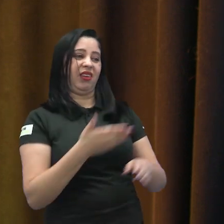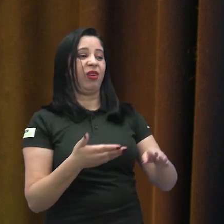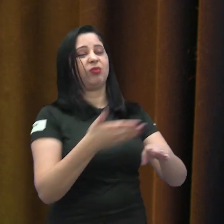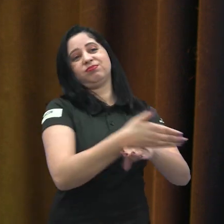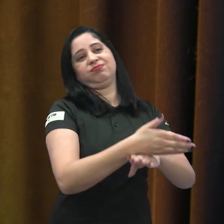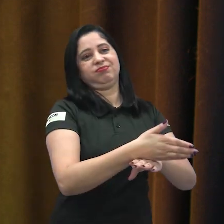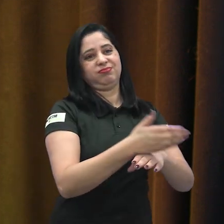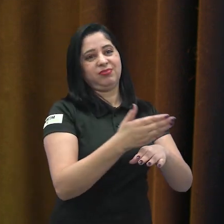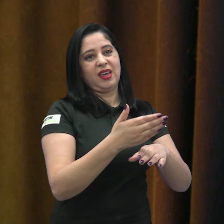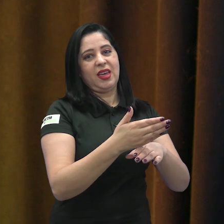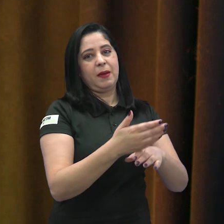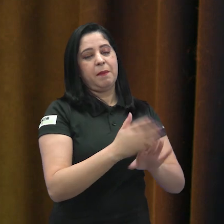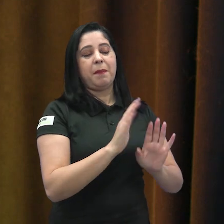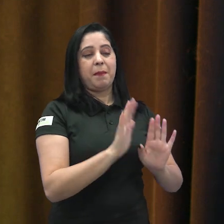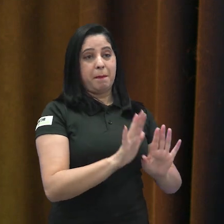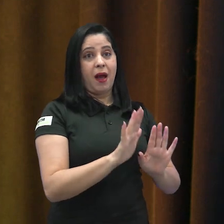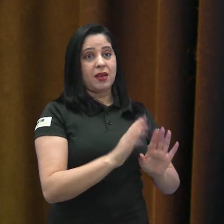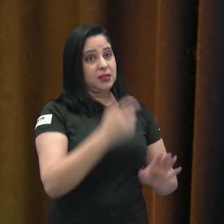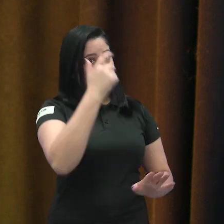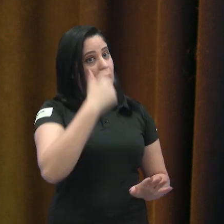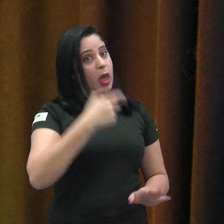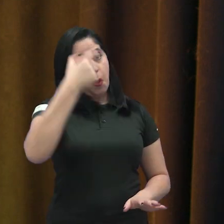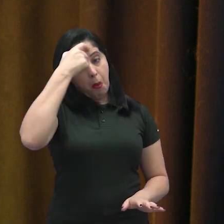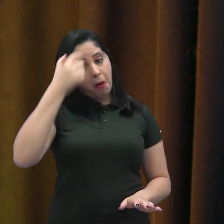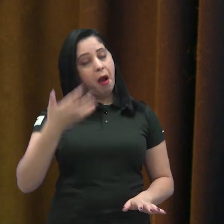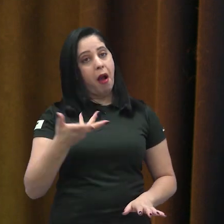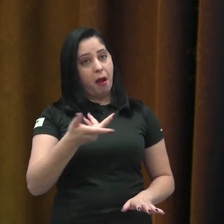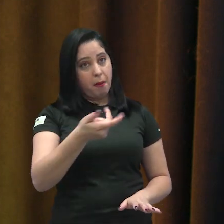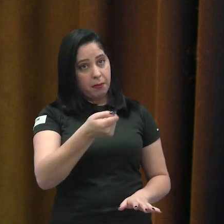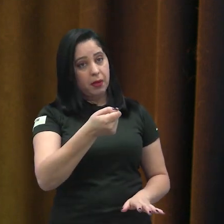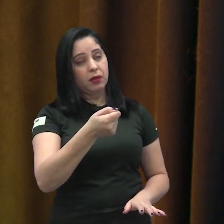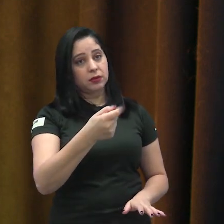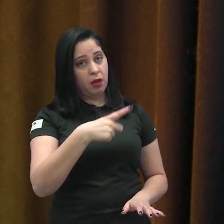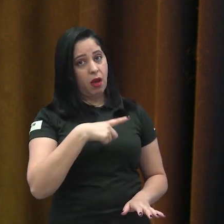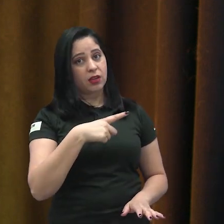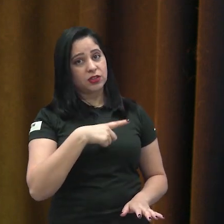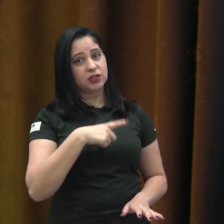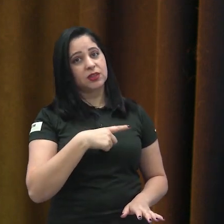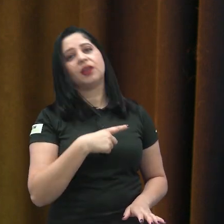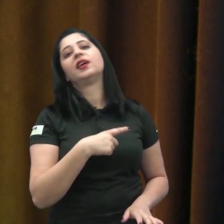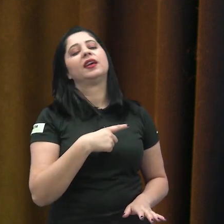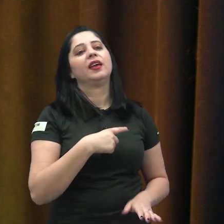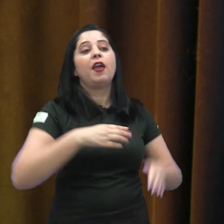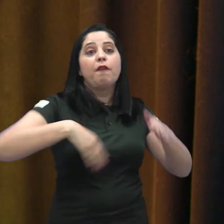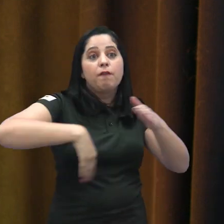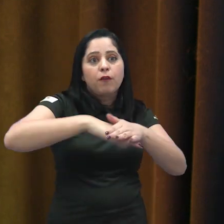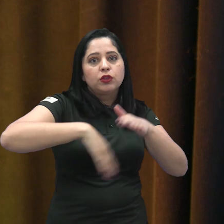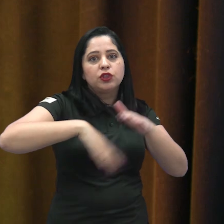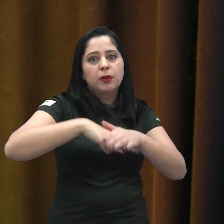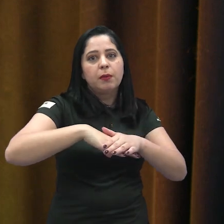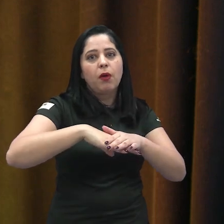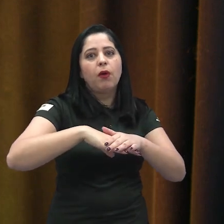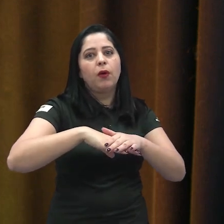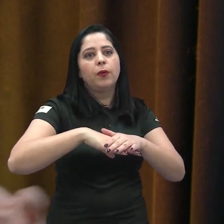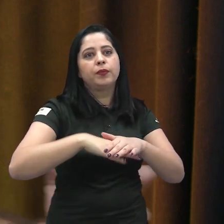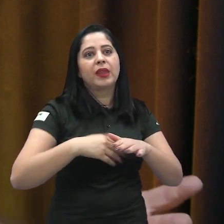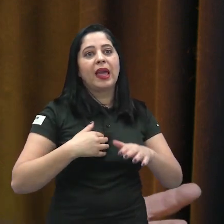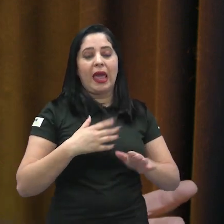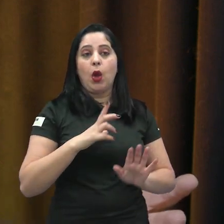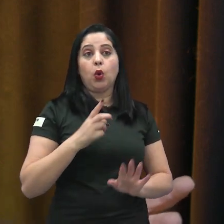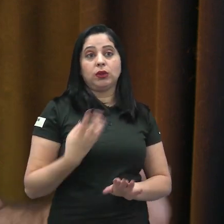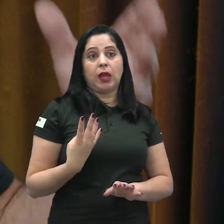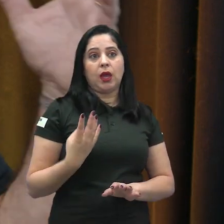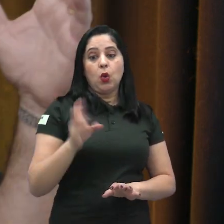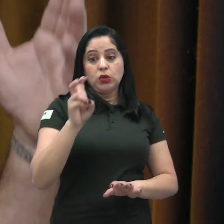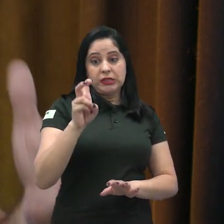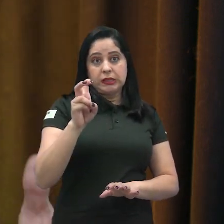ele investiu em mim, porque eu tinha uma certa habilidade, a gente fala para jogar futebol, e nós éramos em 5